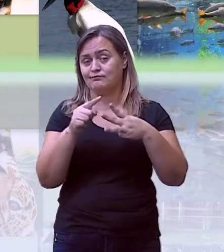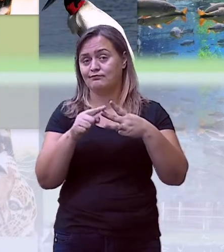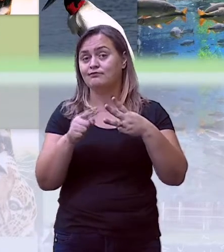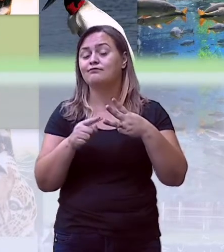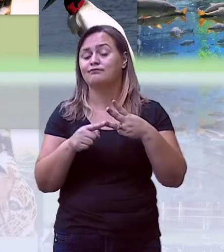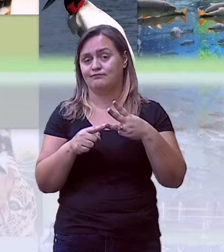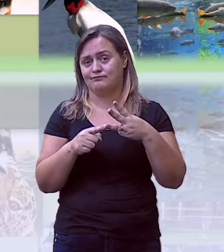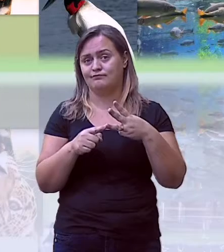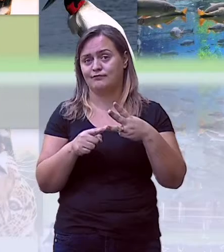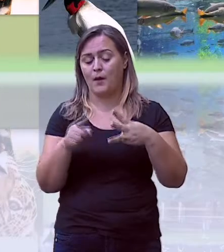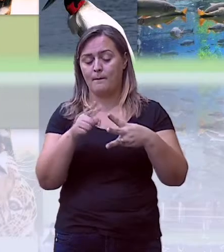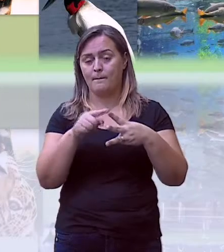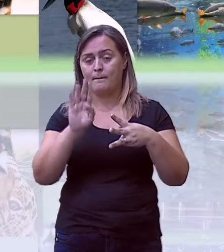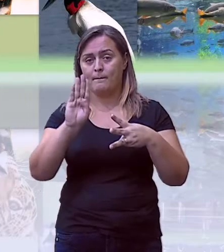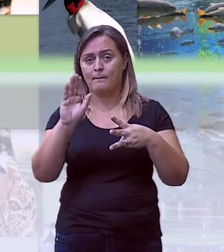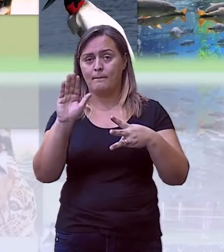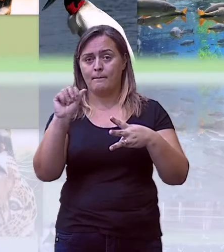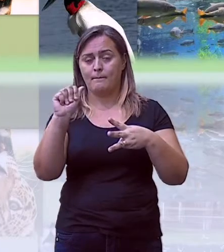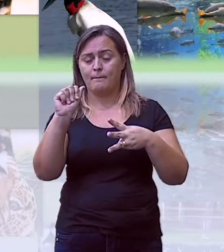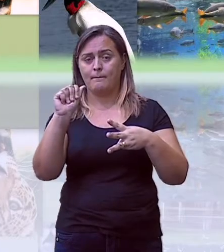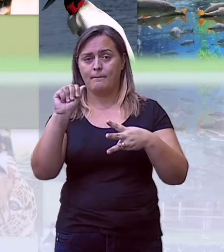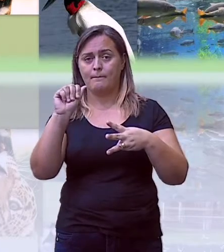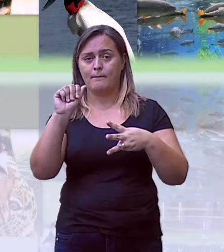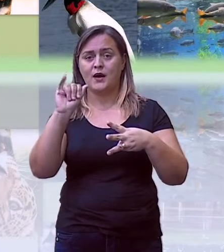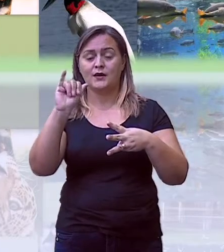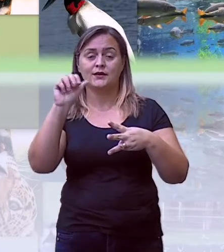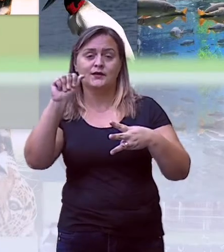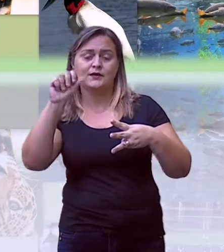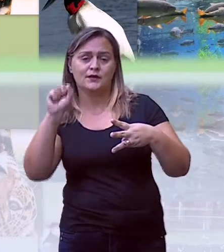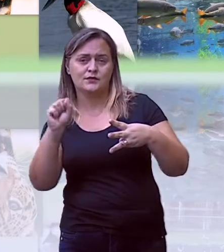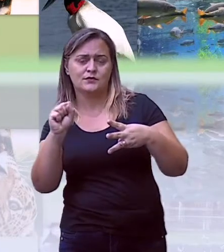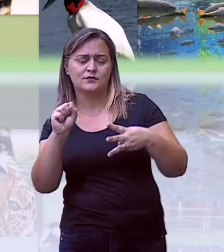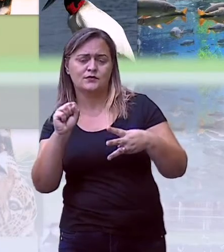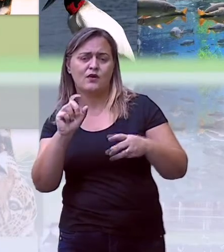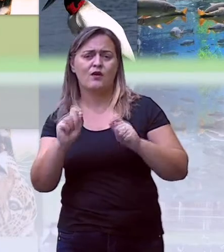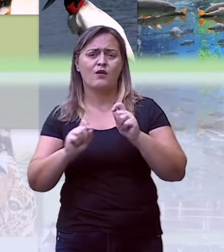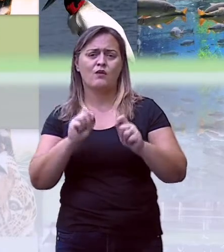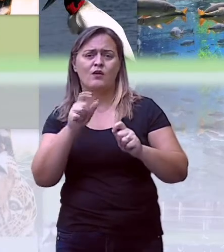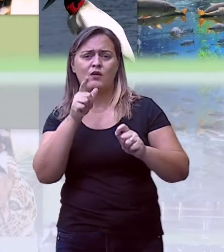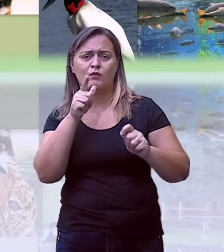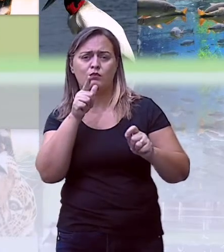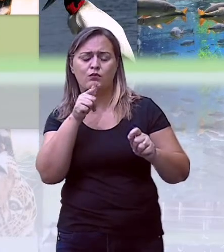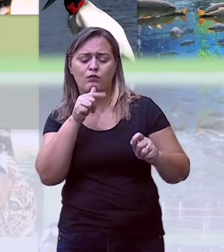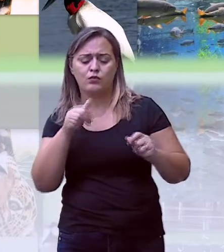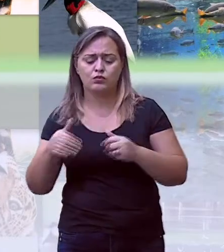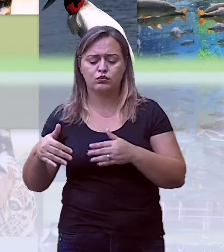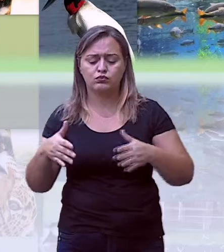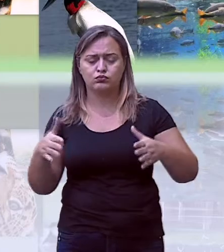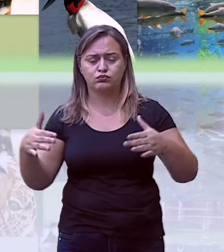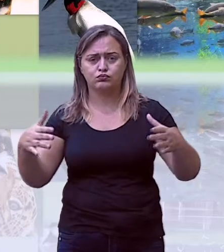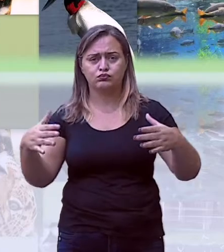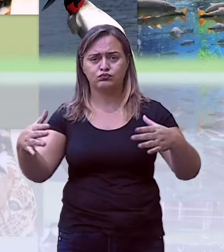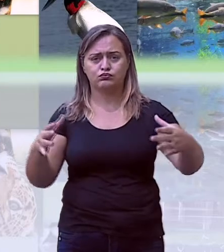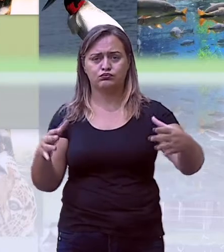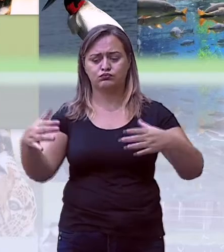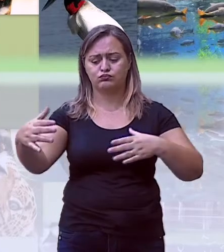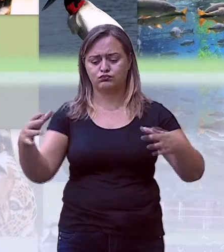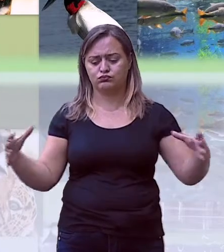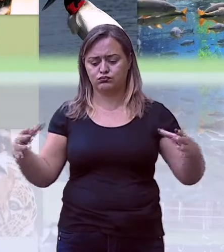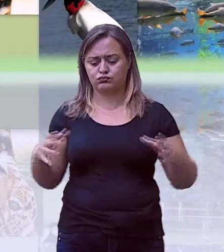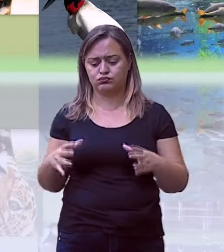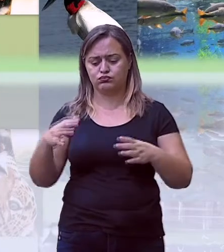cambaraçal. Baías, elas são lagoas temporárias e permanentes de tamanhos variados